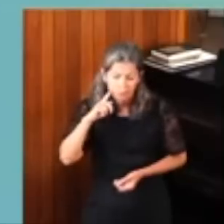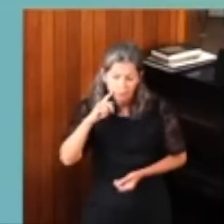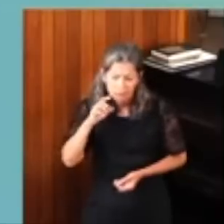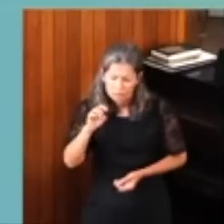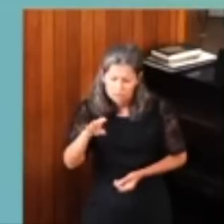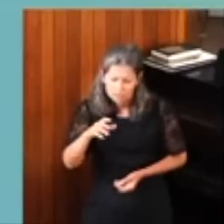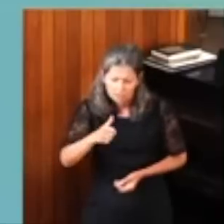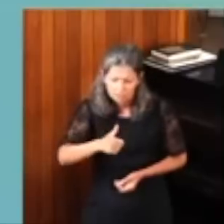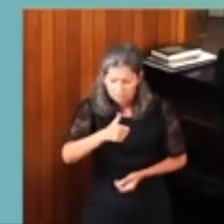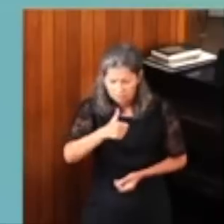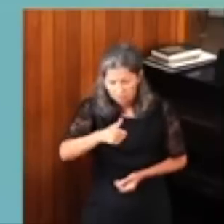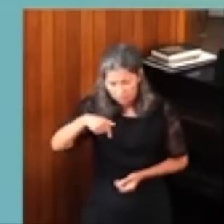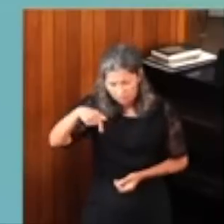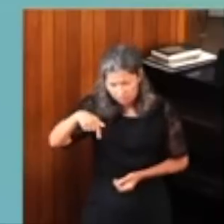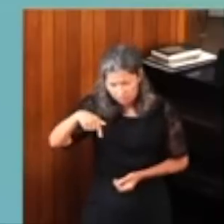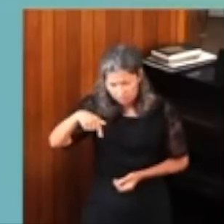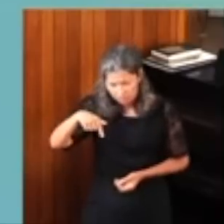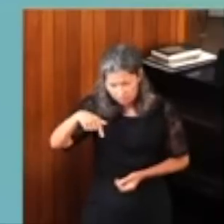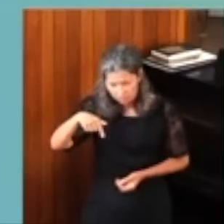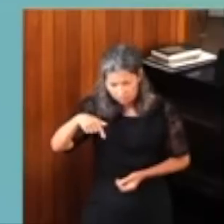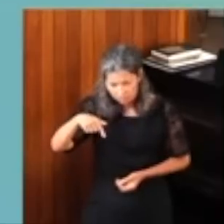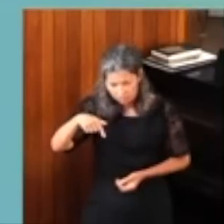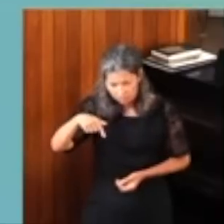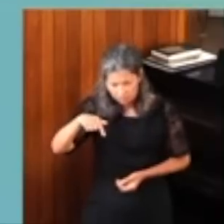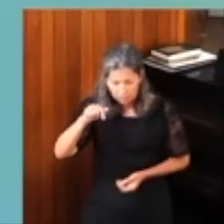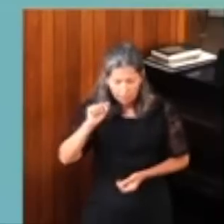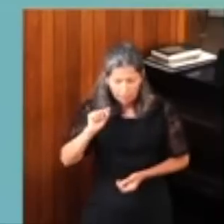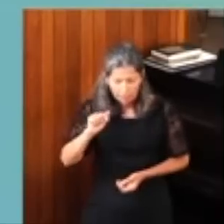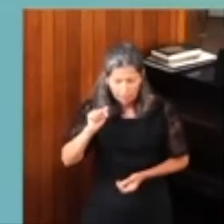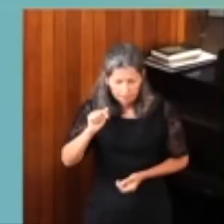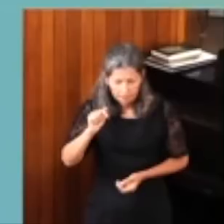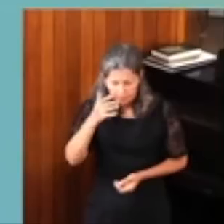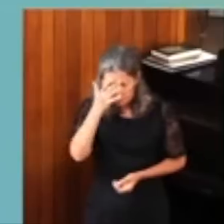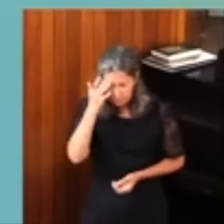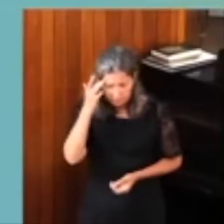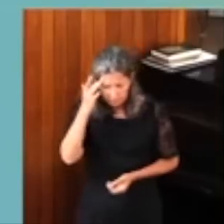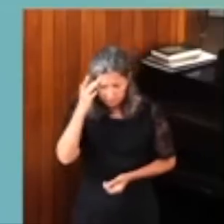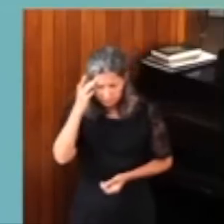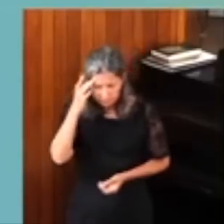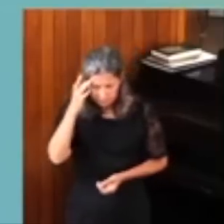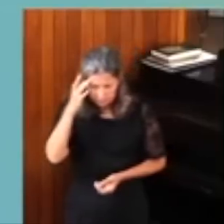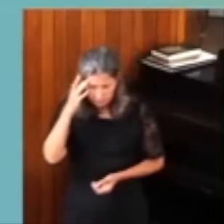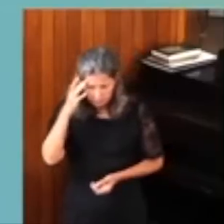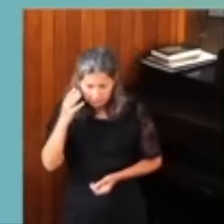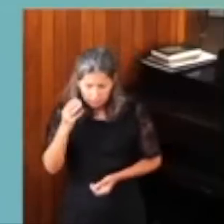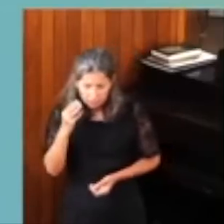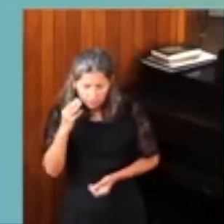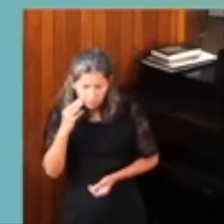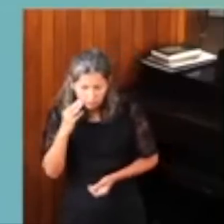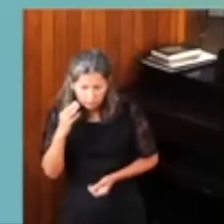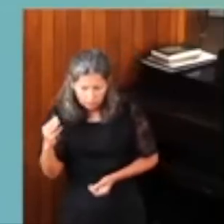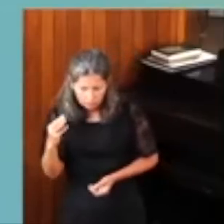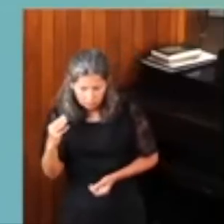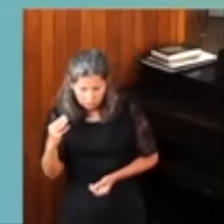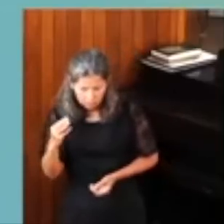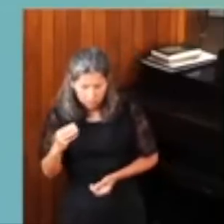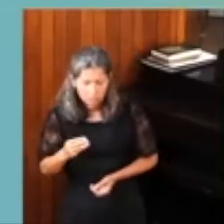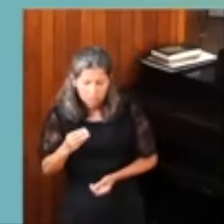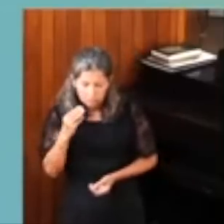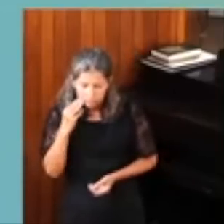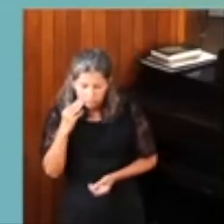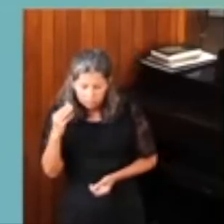despertamento, né? Foi um grande reavivamento espiritual. Muitas reuniões públicas, campais, muitas